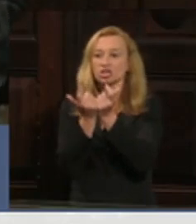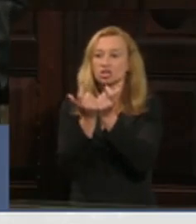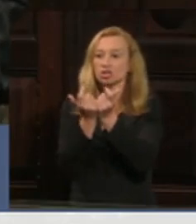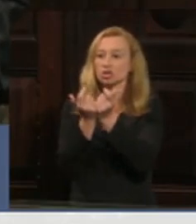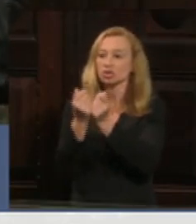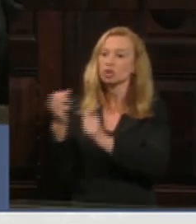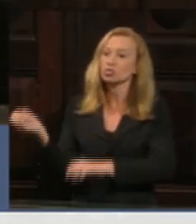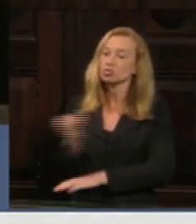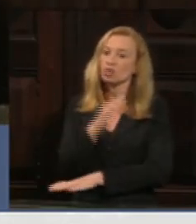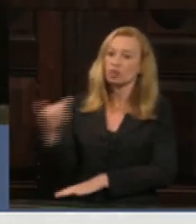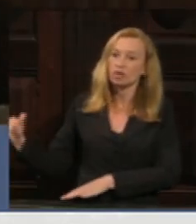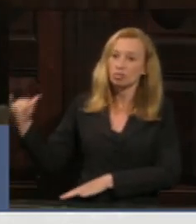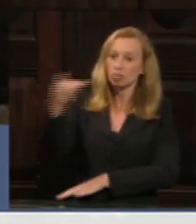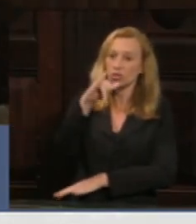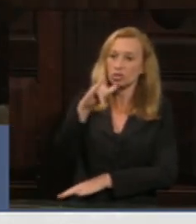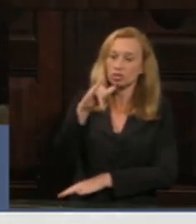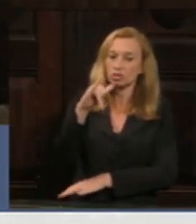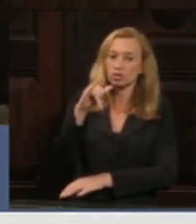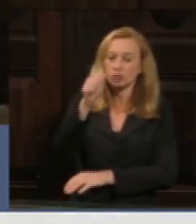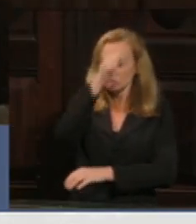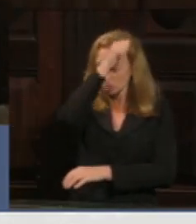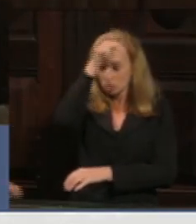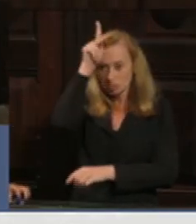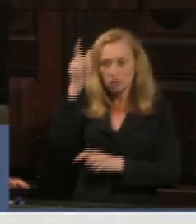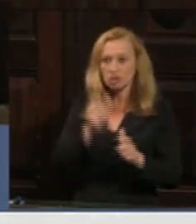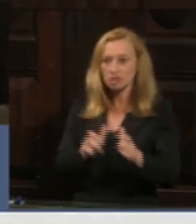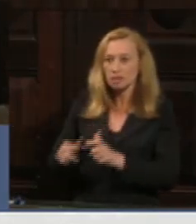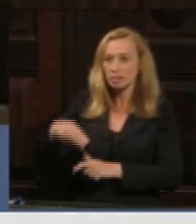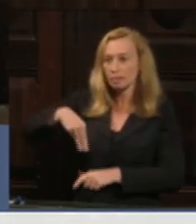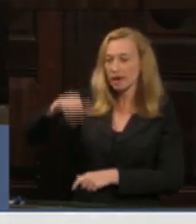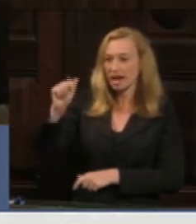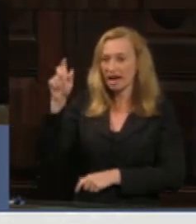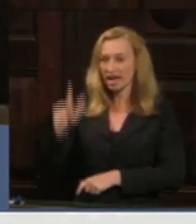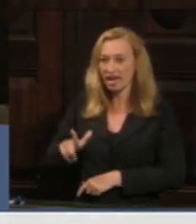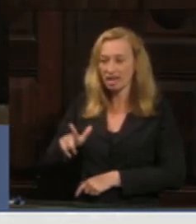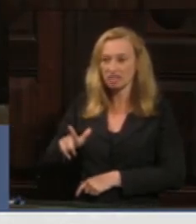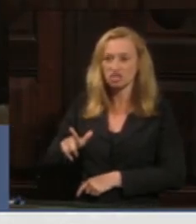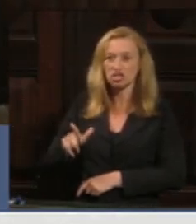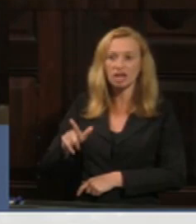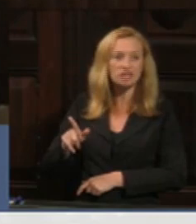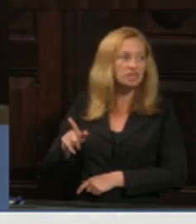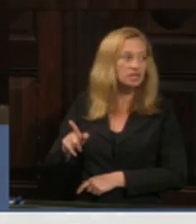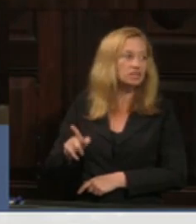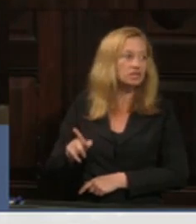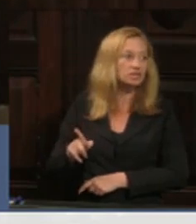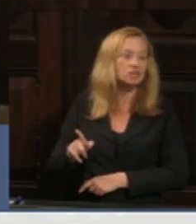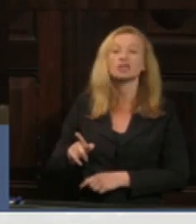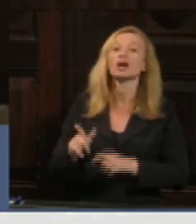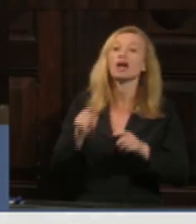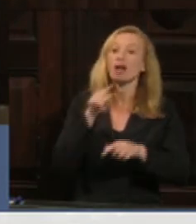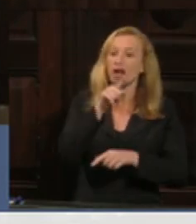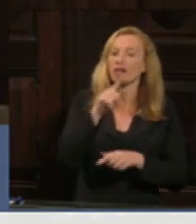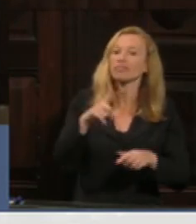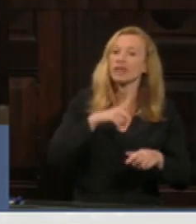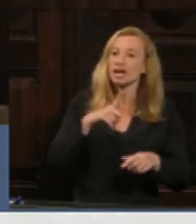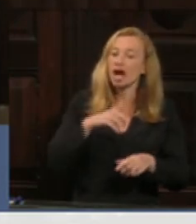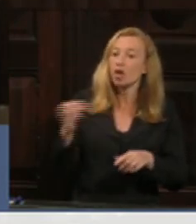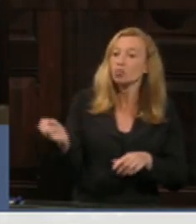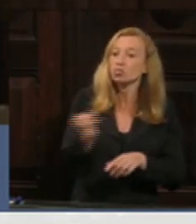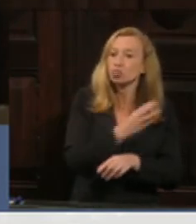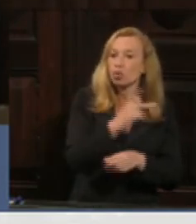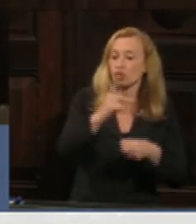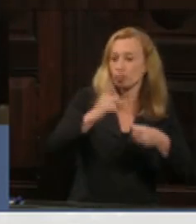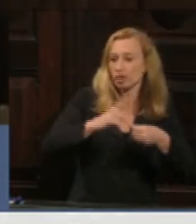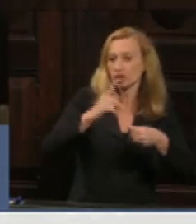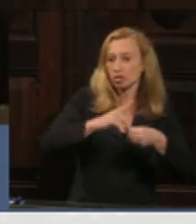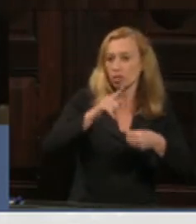Macaé que, se Deus quiser, teremos um segundo e grande ciclo do petróleo, que vai